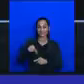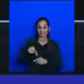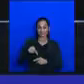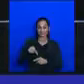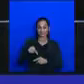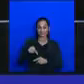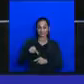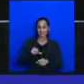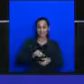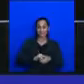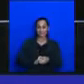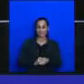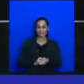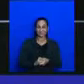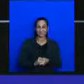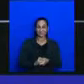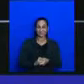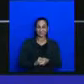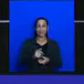69.